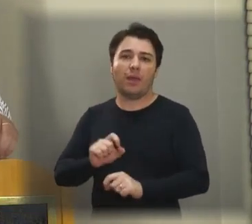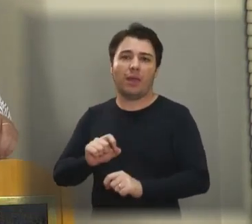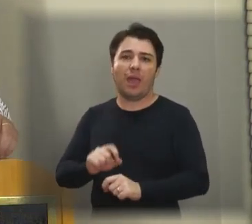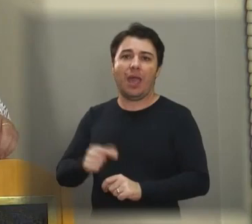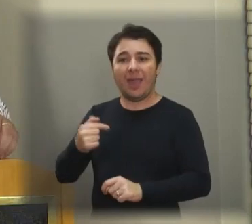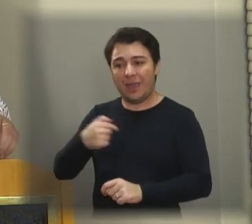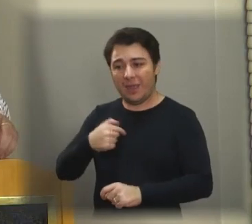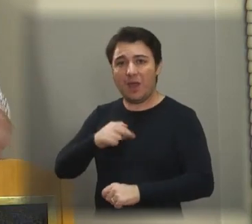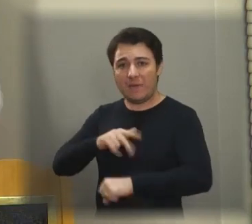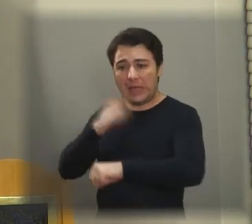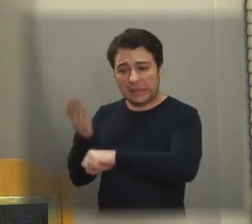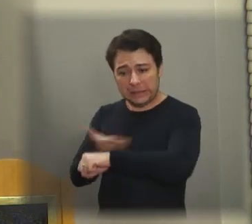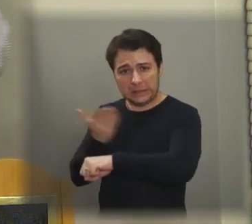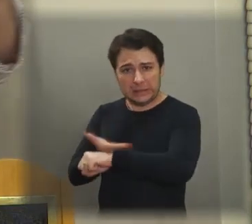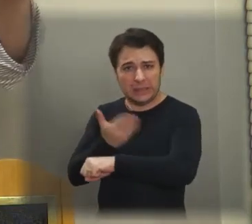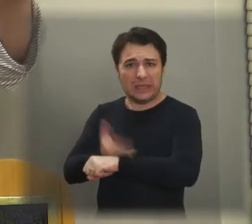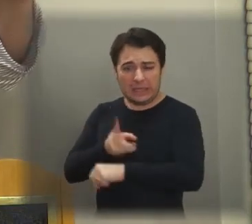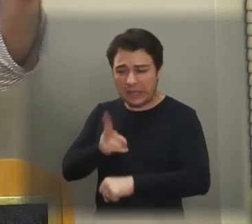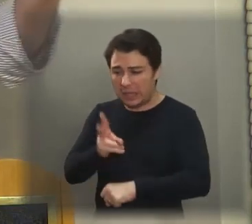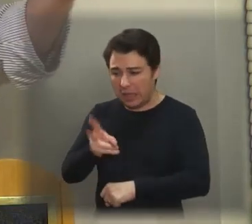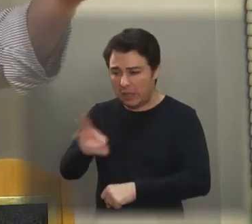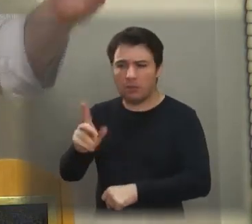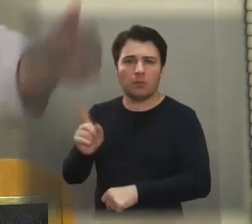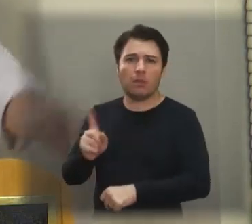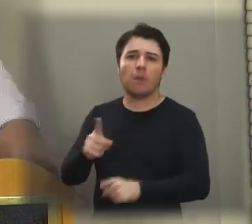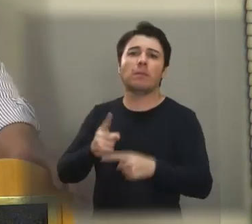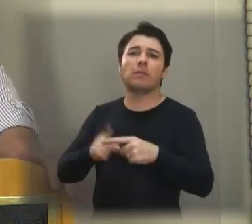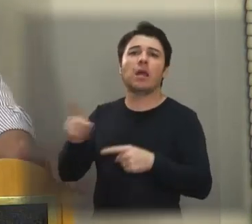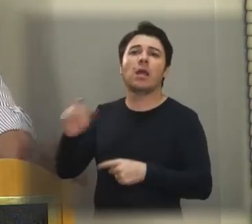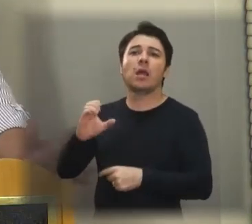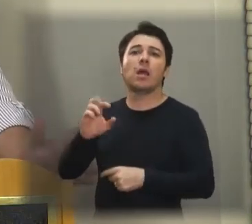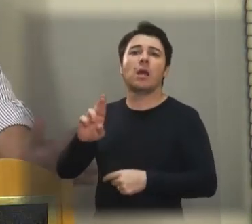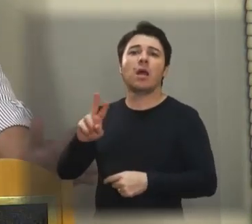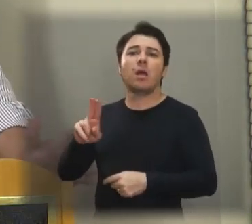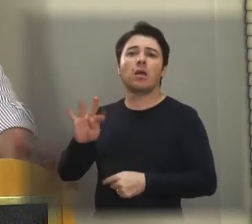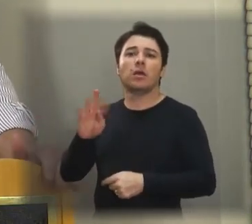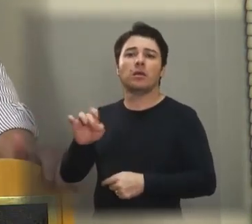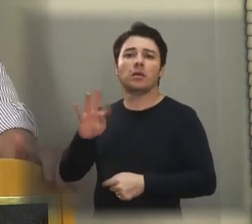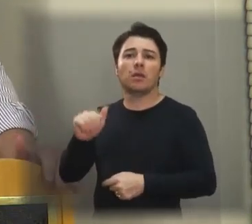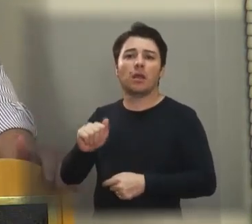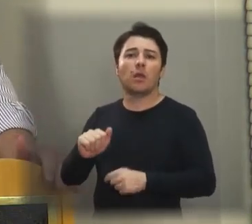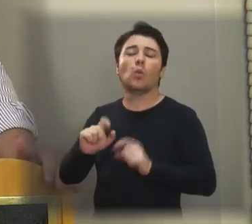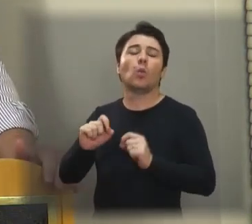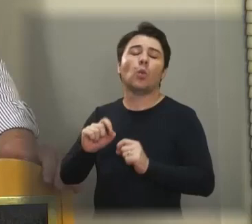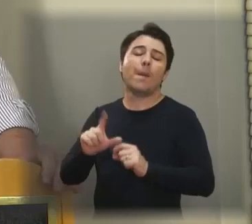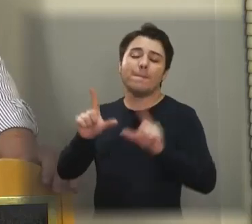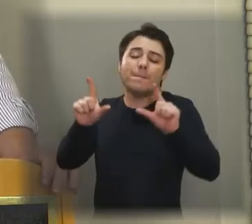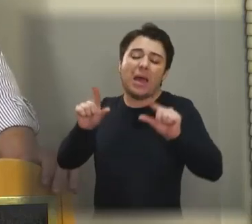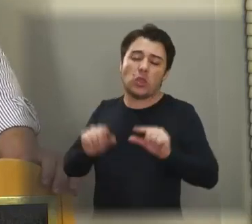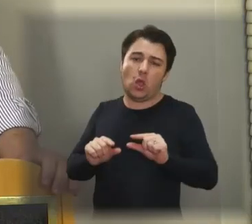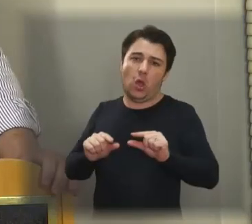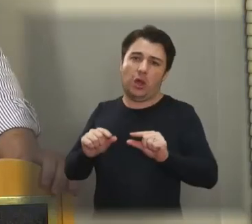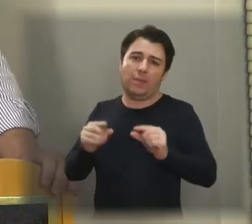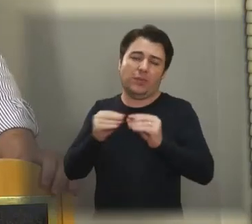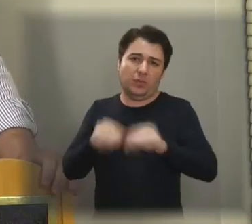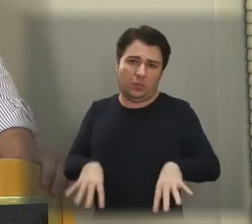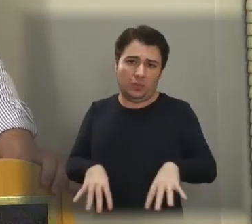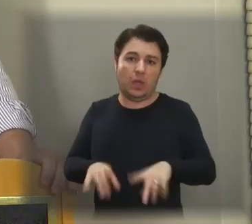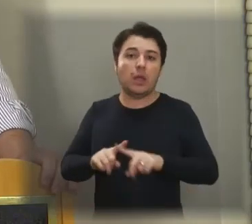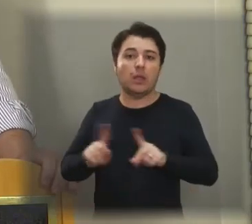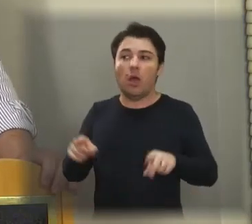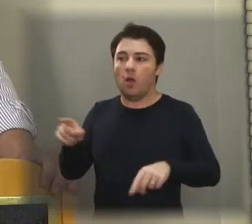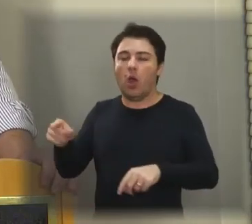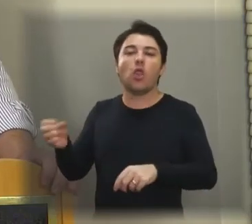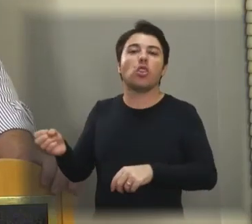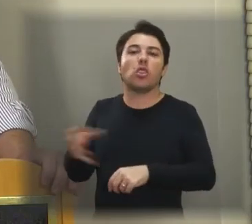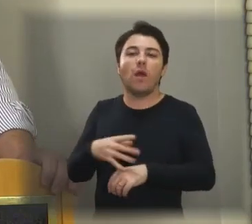minha porta vai ser muito menor diferente da rede nua com sobre Cruzeta com a área de atuação dela é muito maior então com esse tipo de rede a minha intervenção